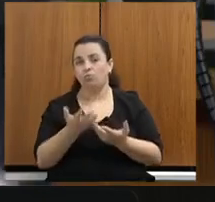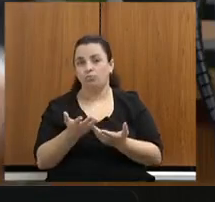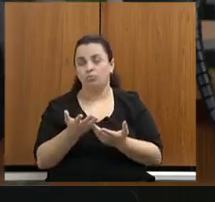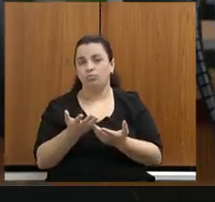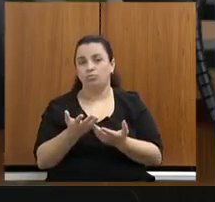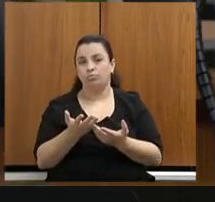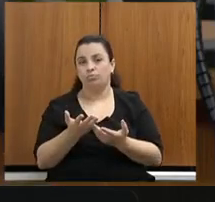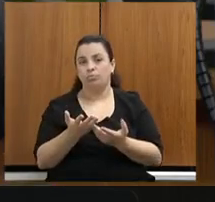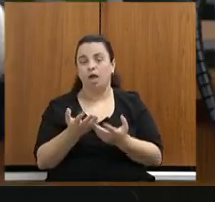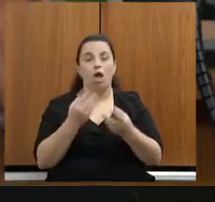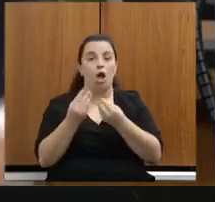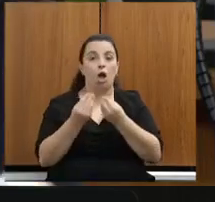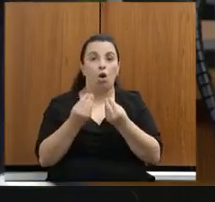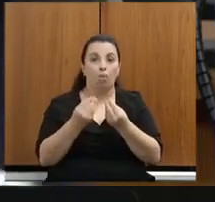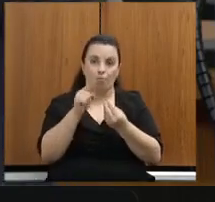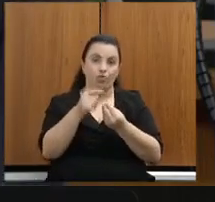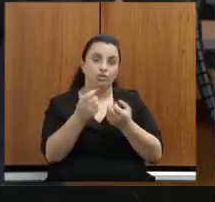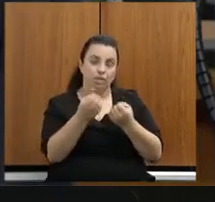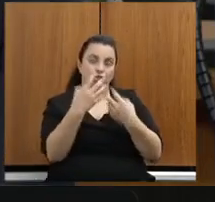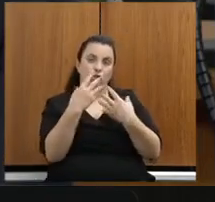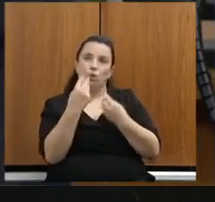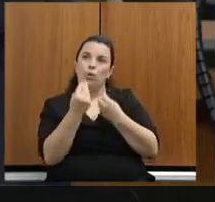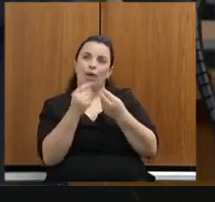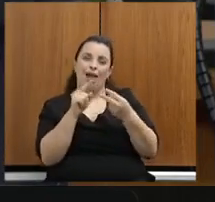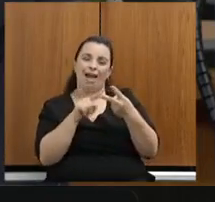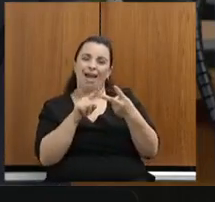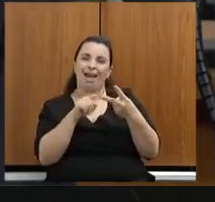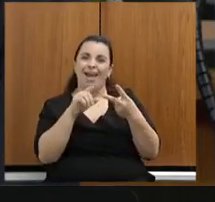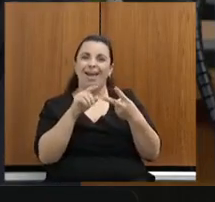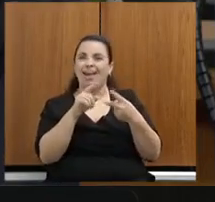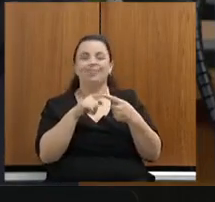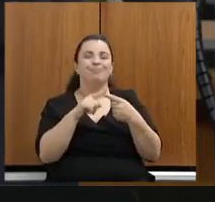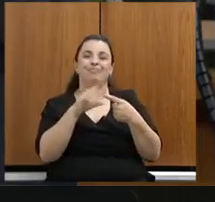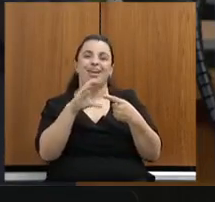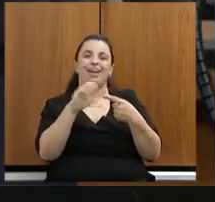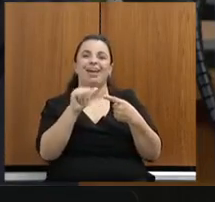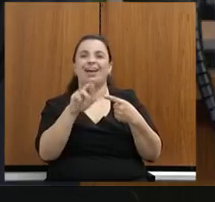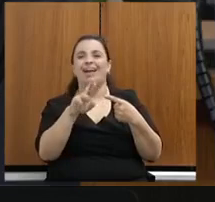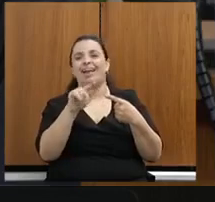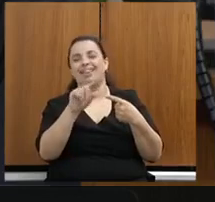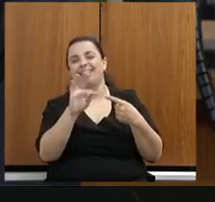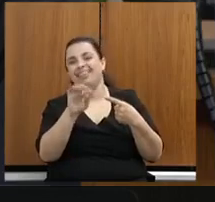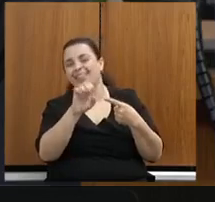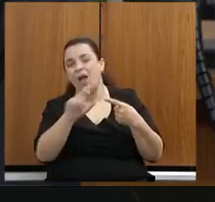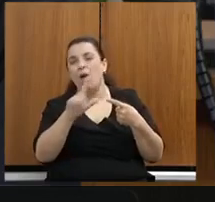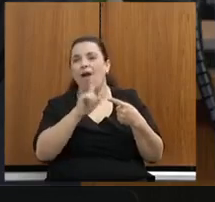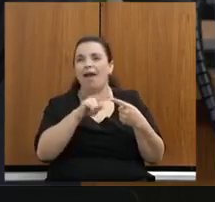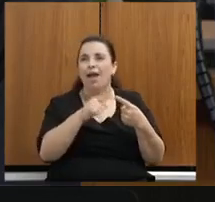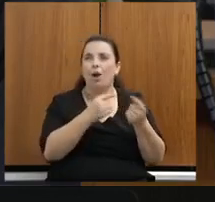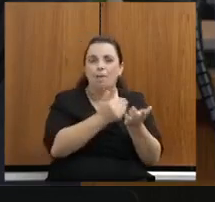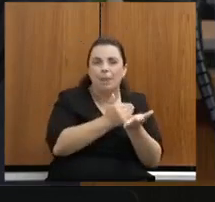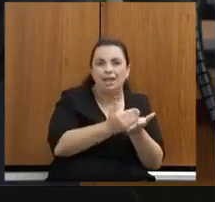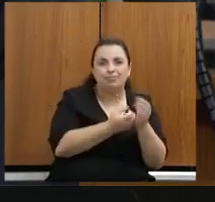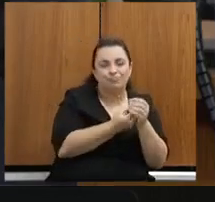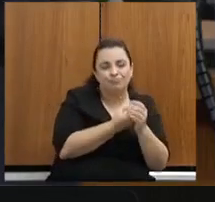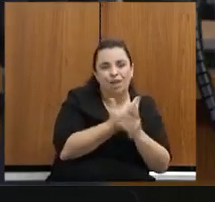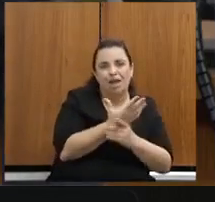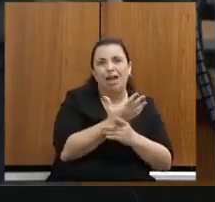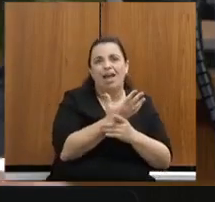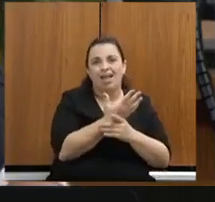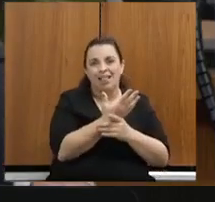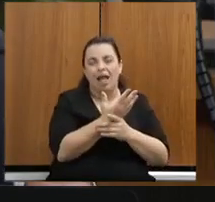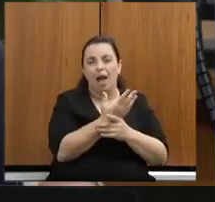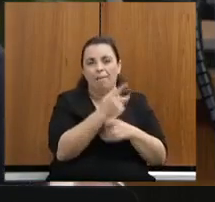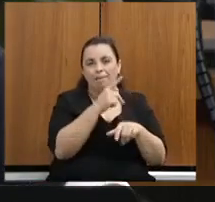começou ensinou aqui para nós que tem um Cartel Né desde a lavoura da droga e